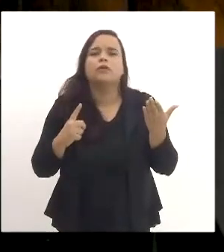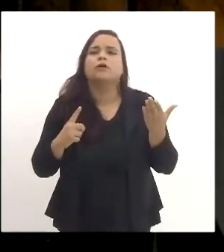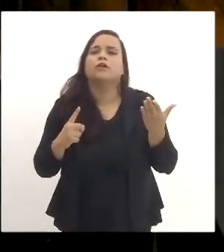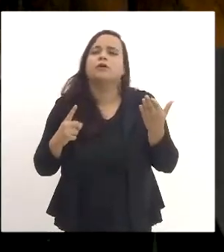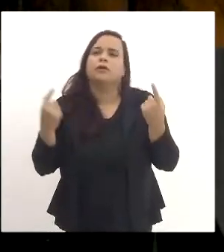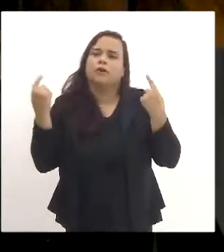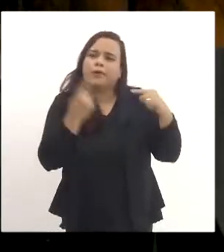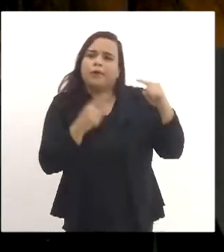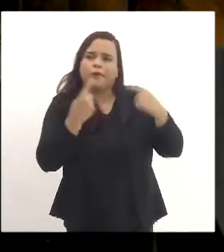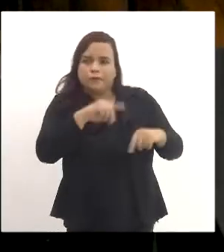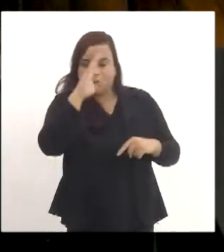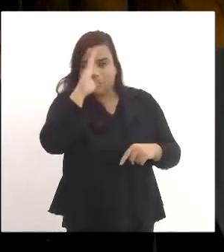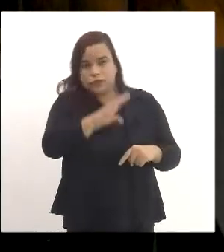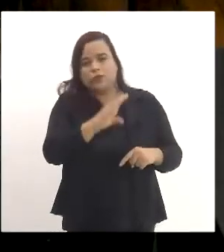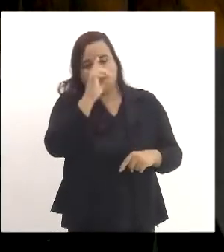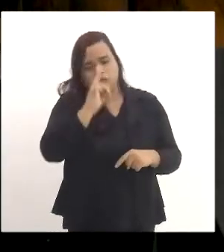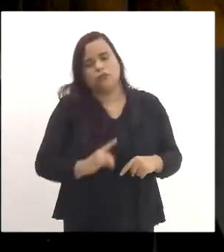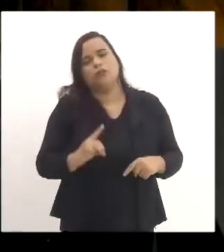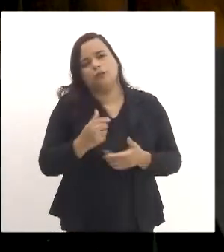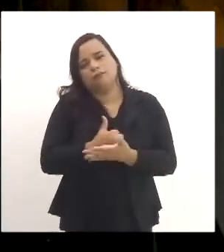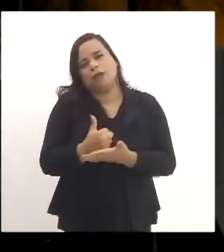ataque a direitos básicos,